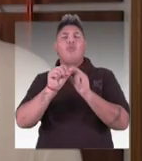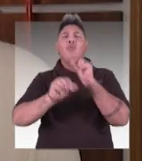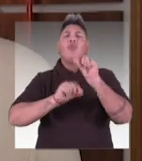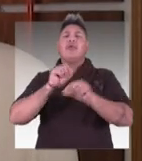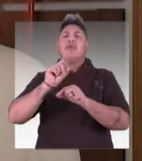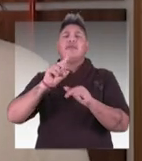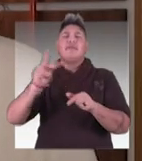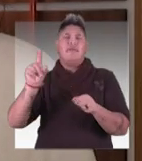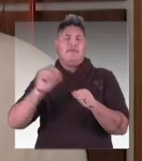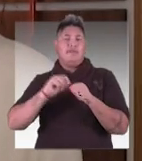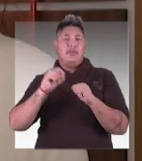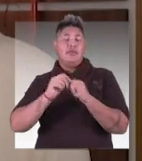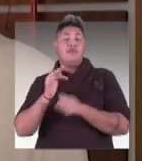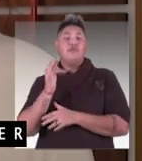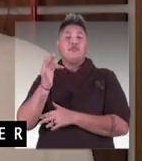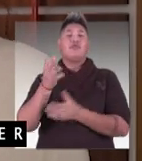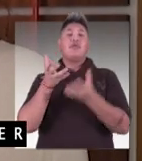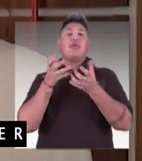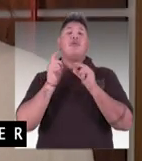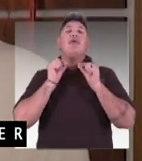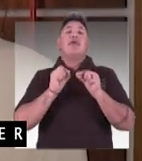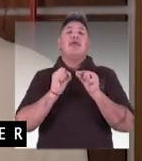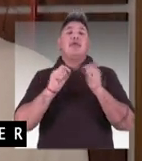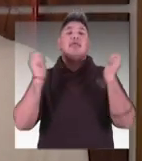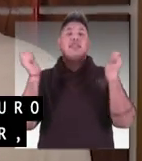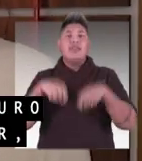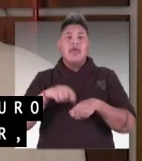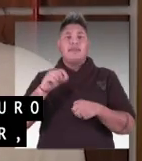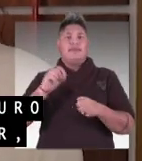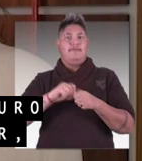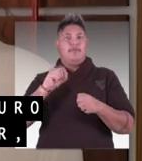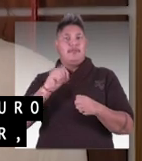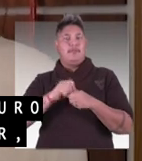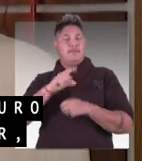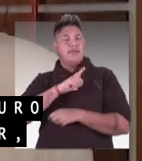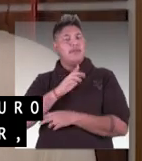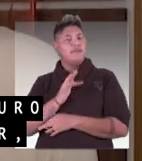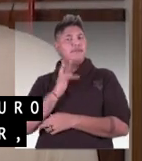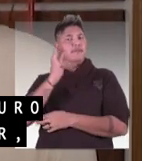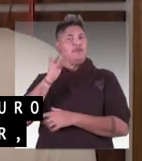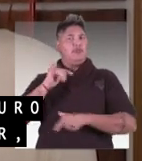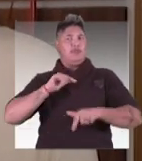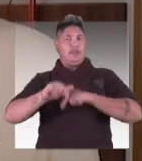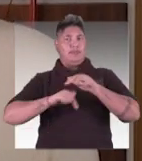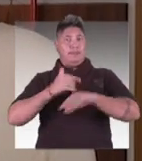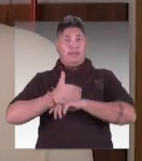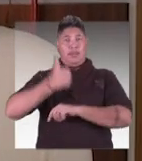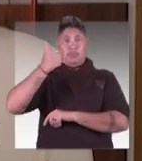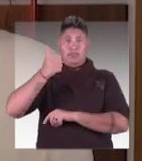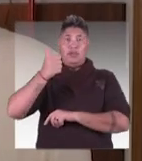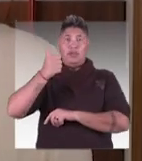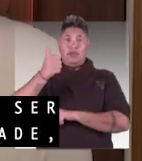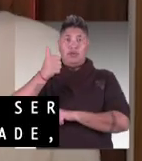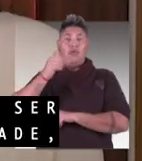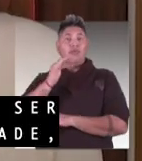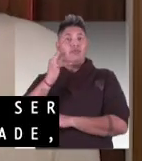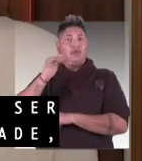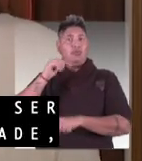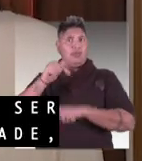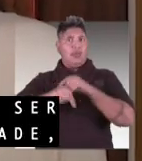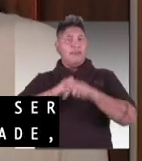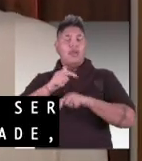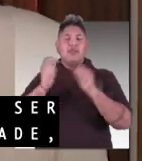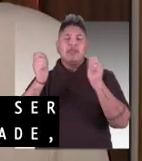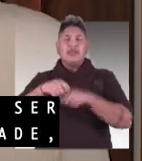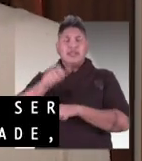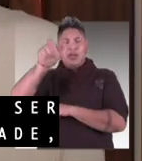o futuro do trabalho que queremos? O que podemos fazer para termos um futuro do trabalho melhor, um futuro do trabalho que coloque